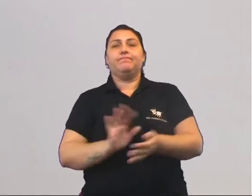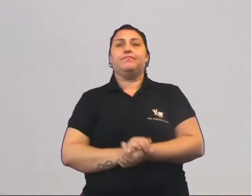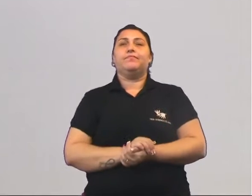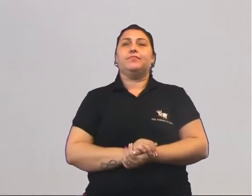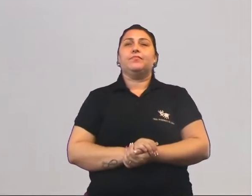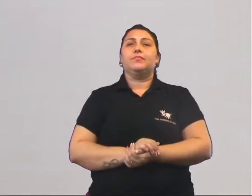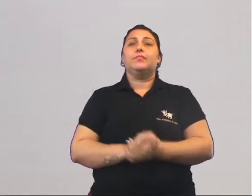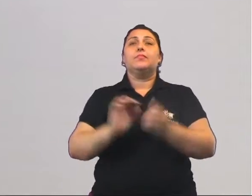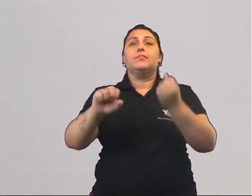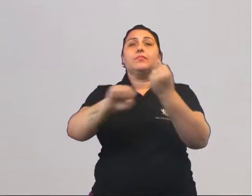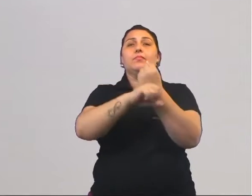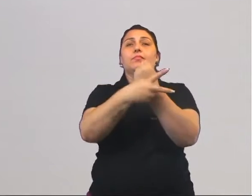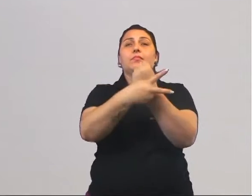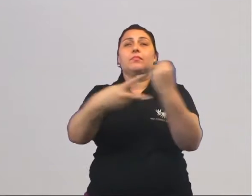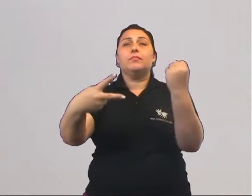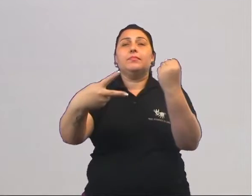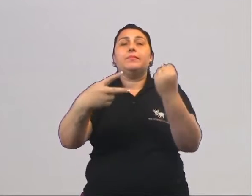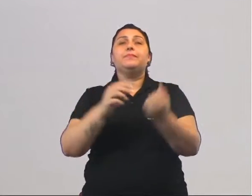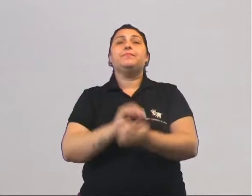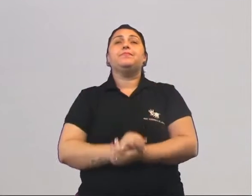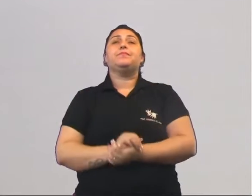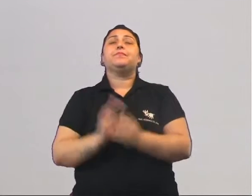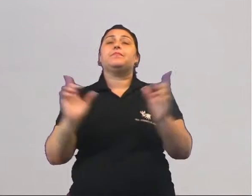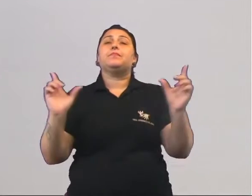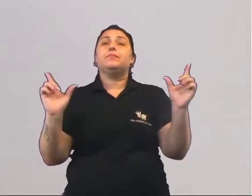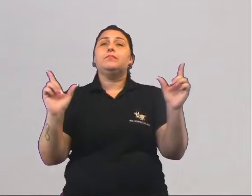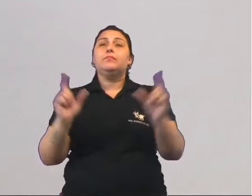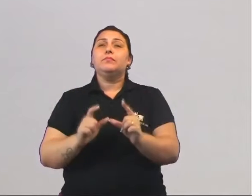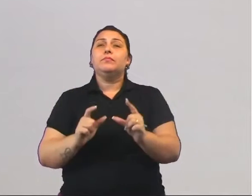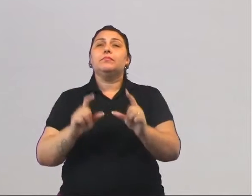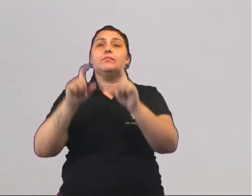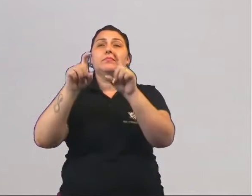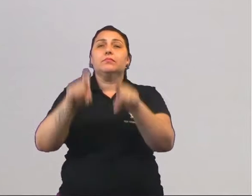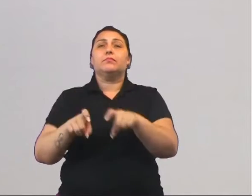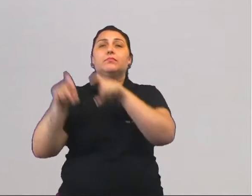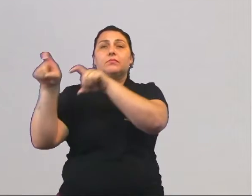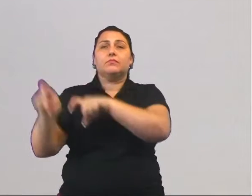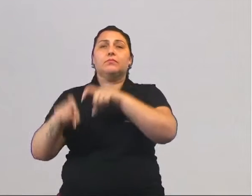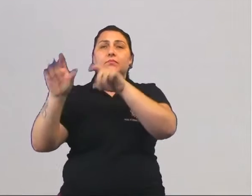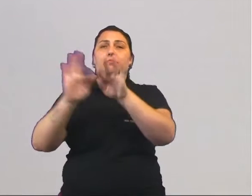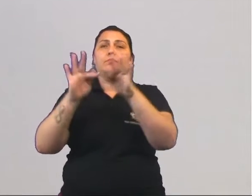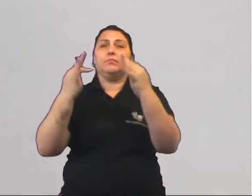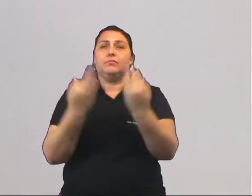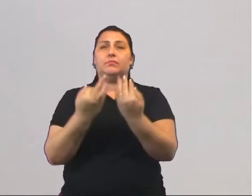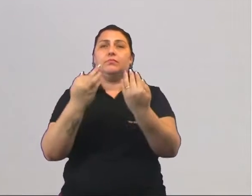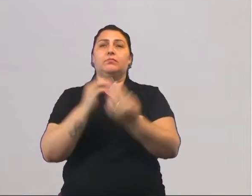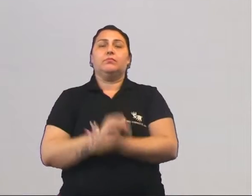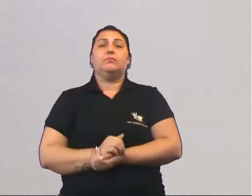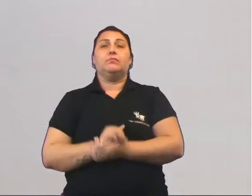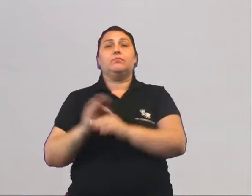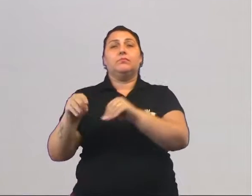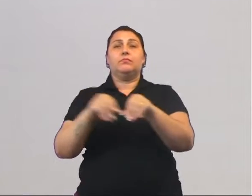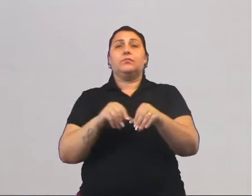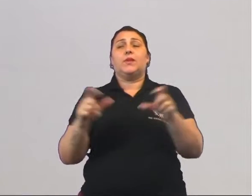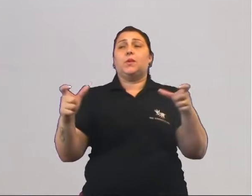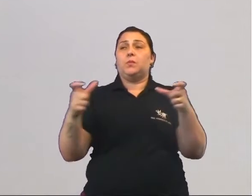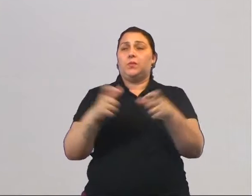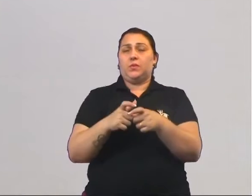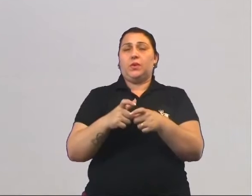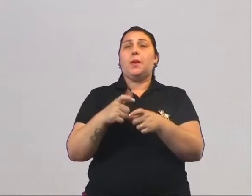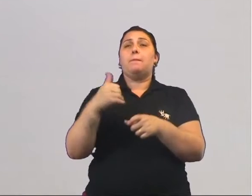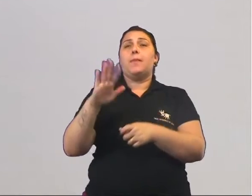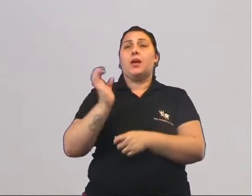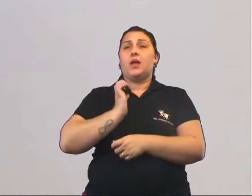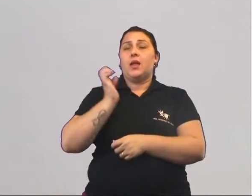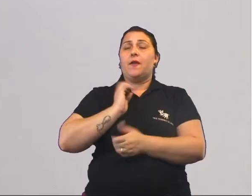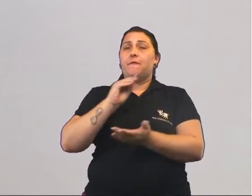Então, uma das consequências seria a redução da agricultura familiar, né? Essa concentração de terra nas mãos de uma minoria, vai